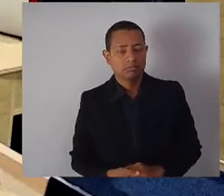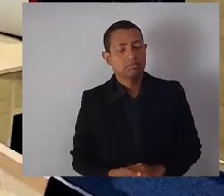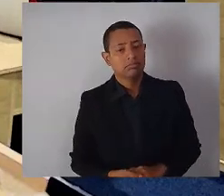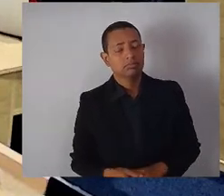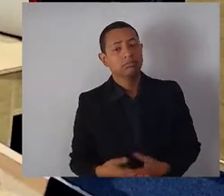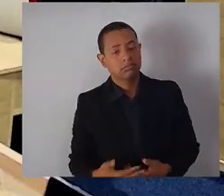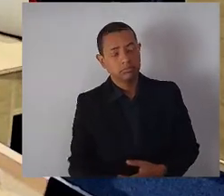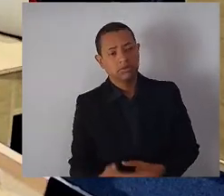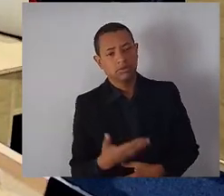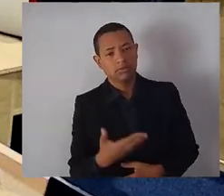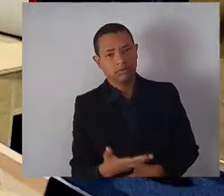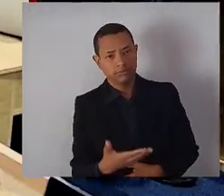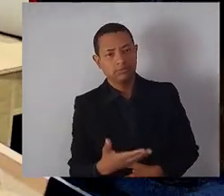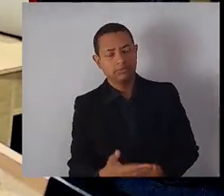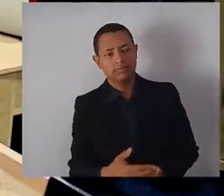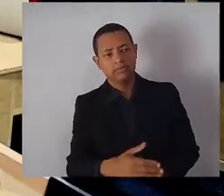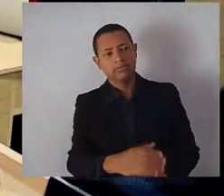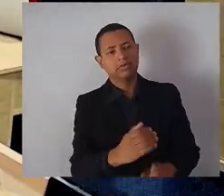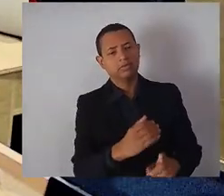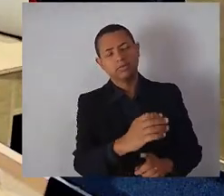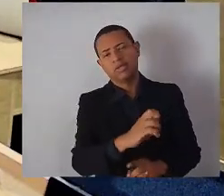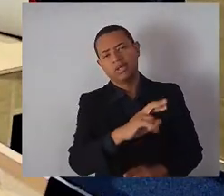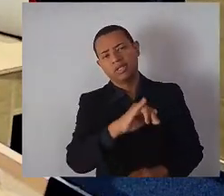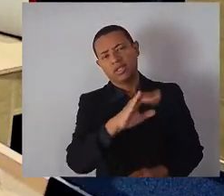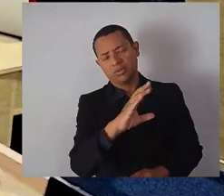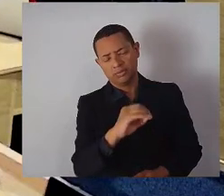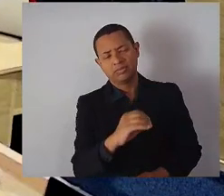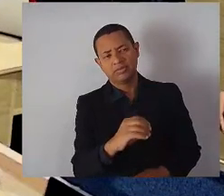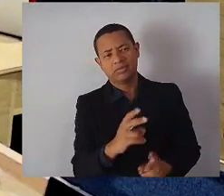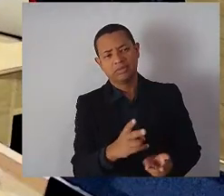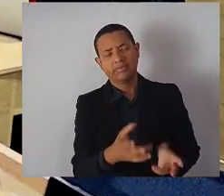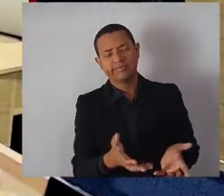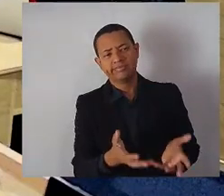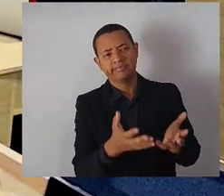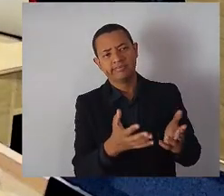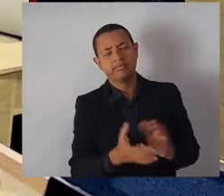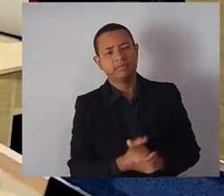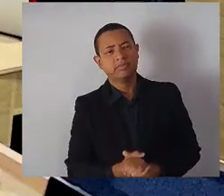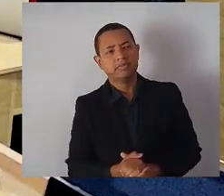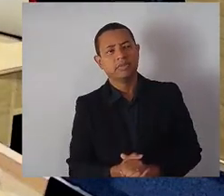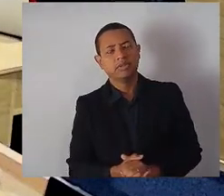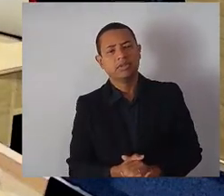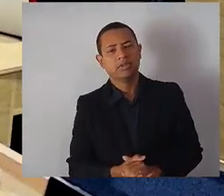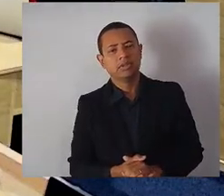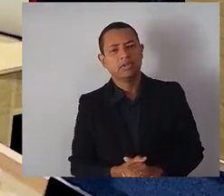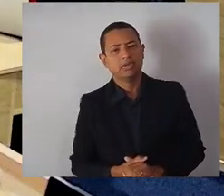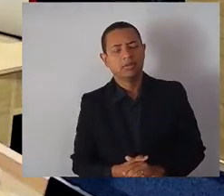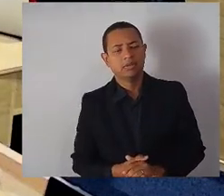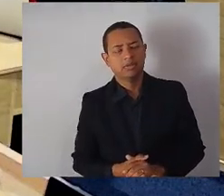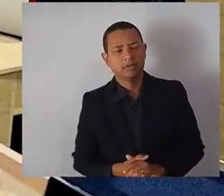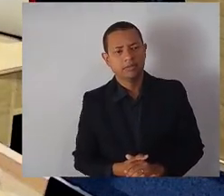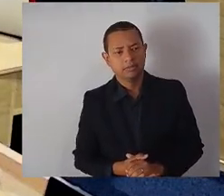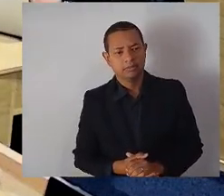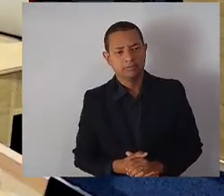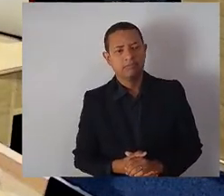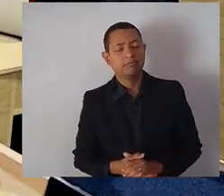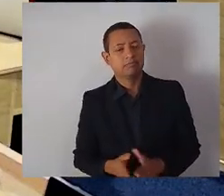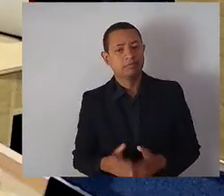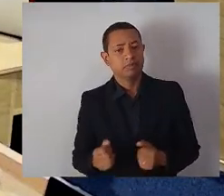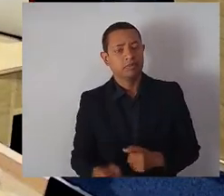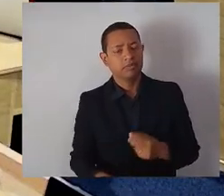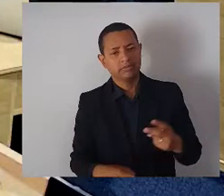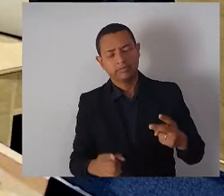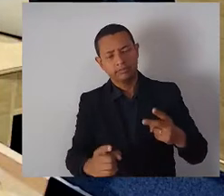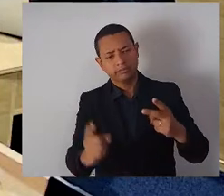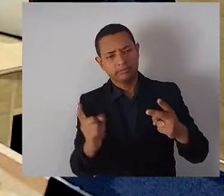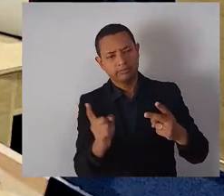que sempre merece todos os louvores dessa corte, eu peço venha para acolher a preliminar de falta de interesse